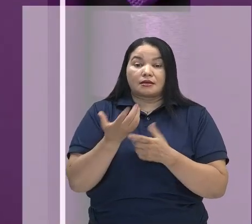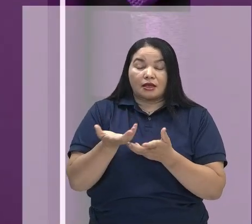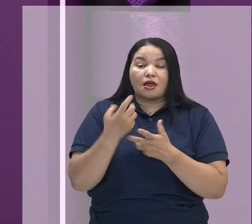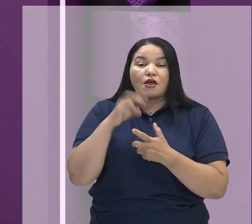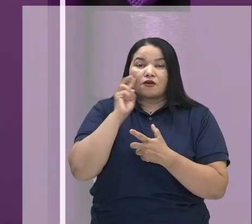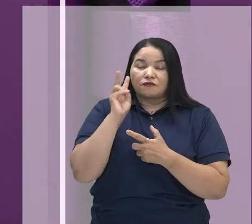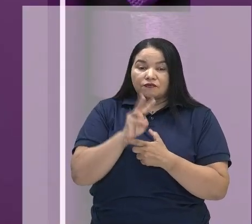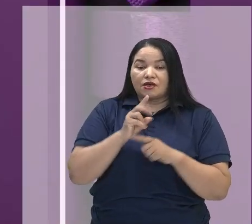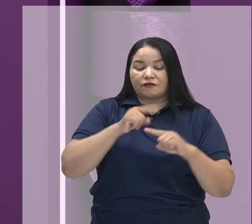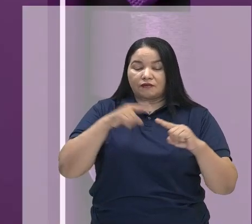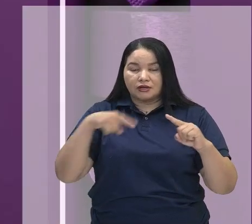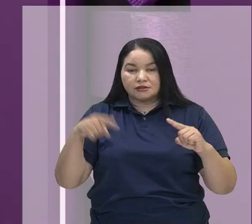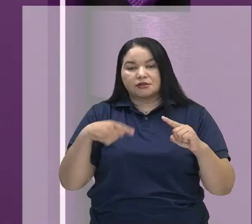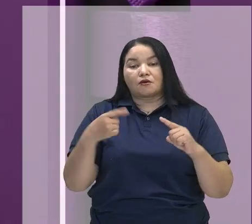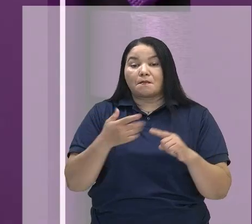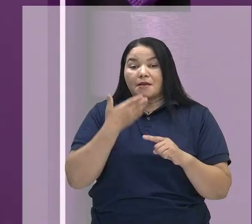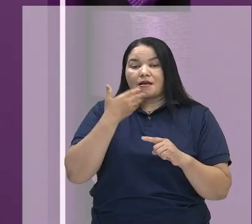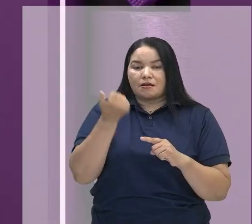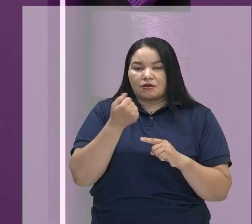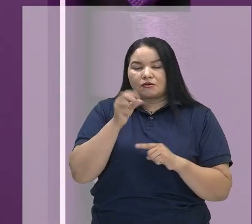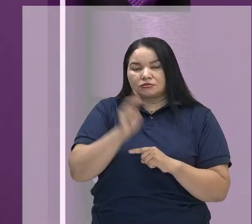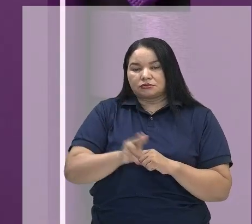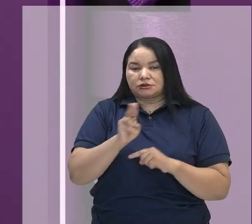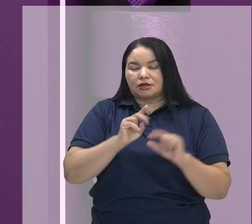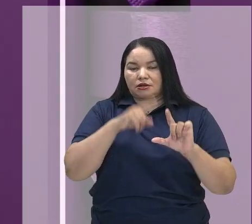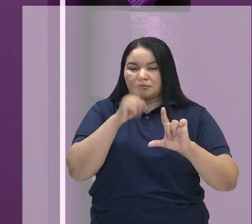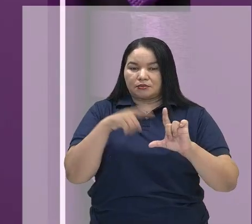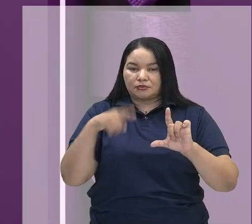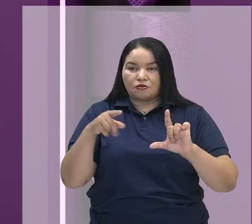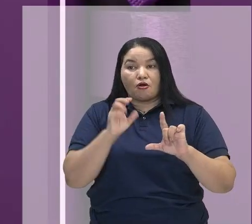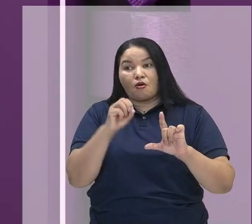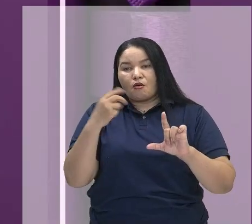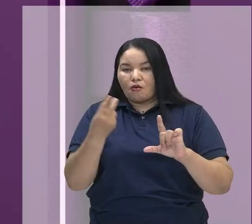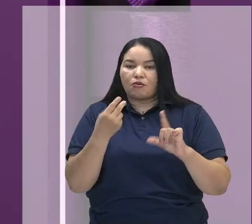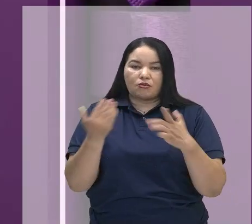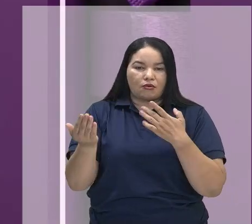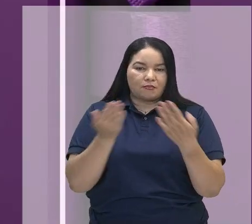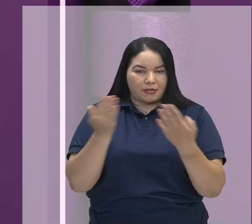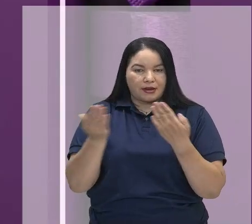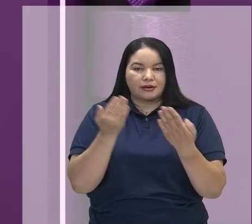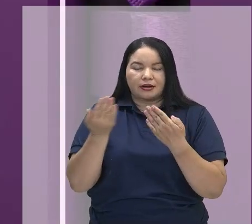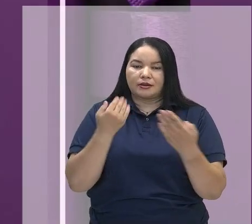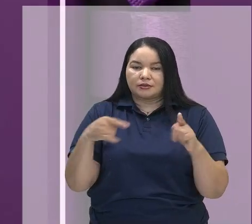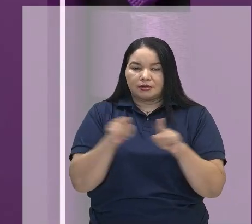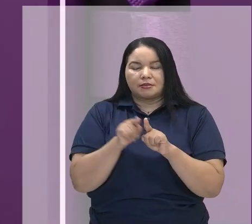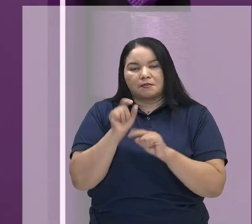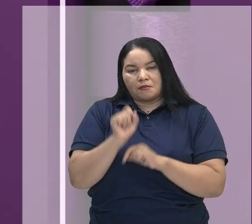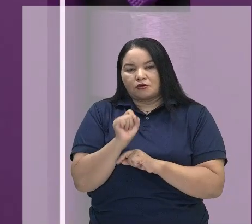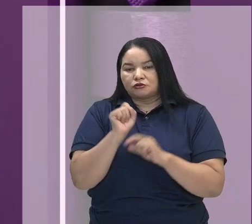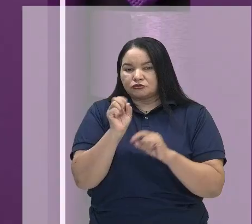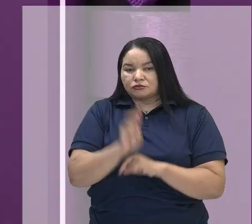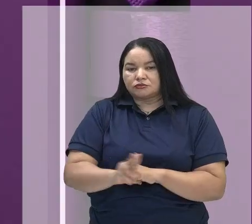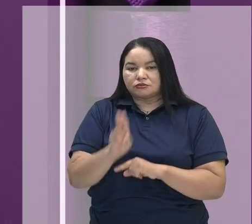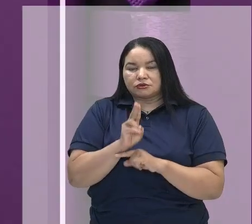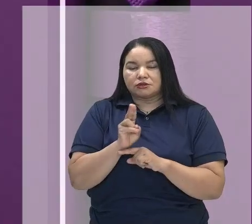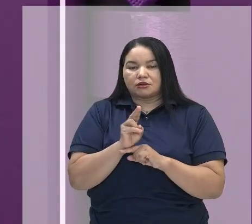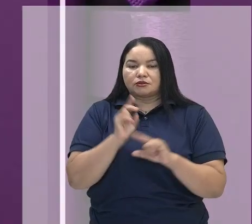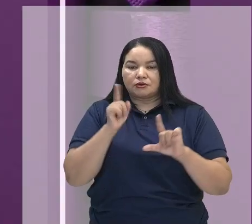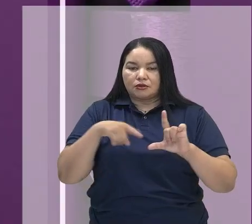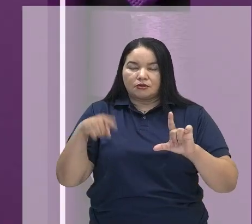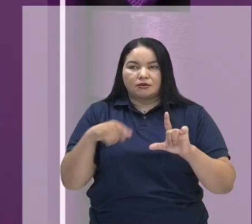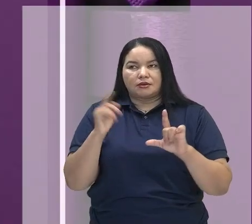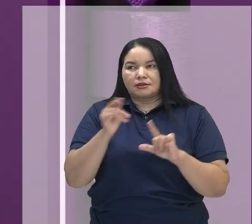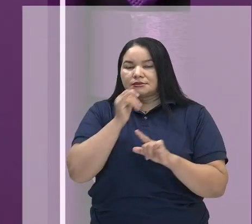gráfico de linhas, tá? Ou para você comparar várias coisas, como, por exemplo, foi visto lá, de região